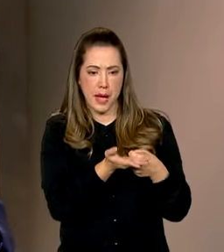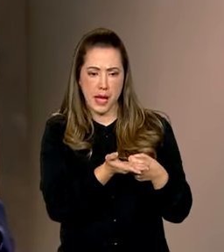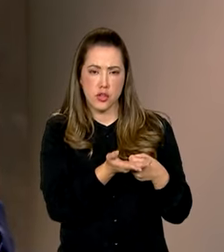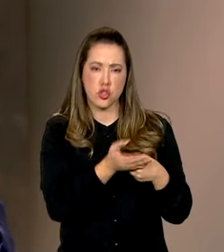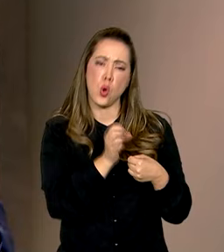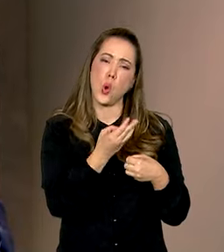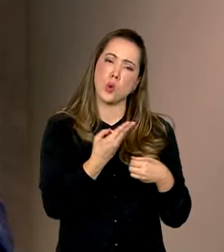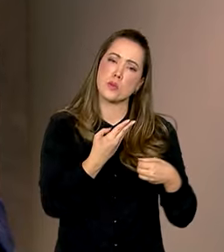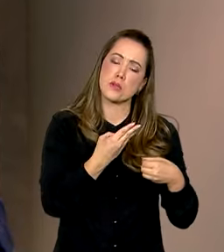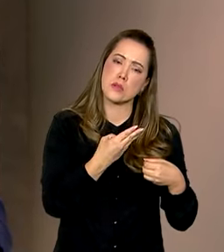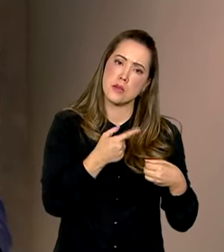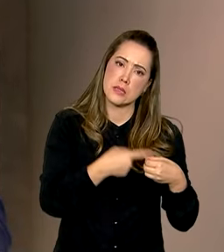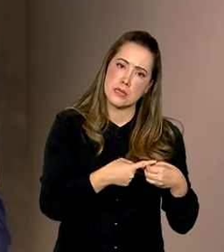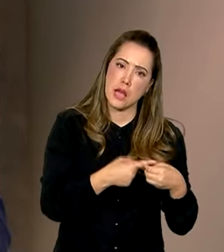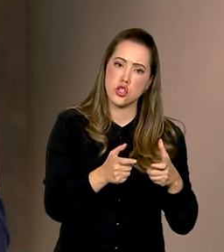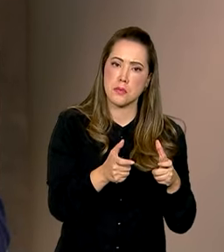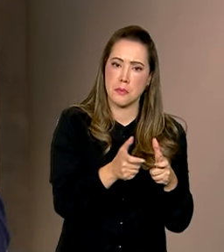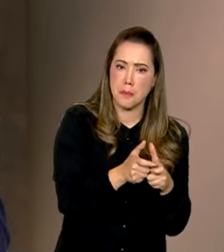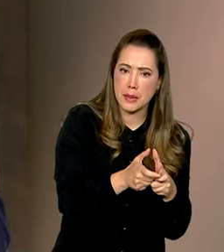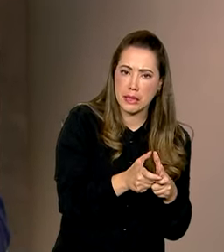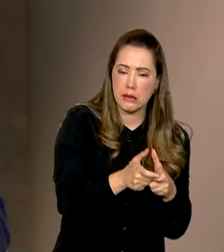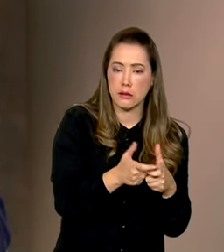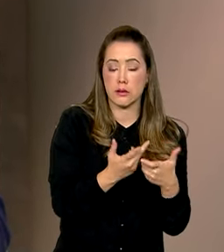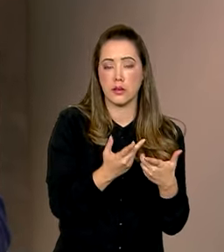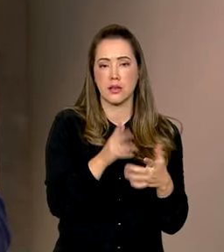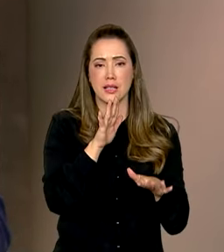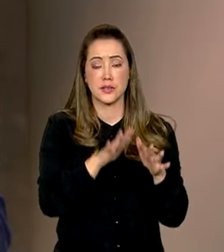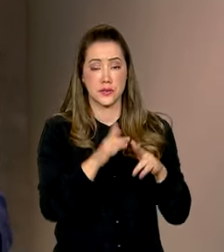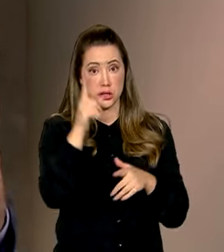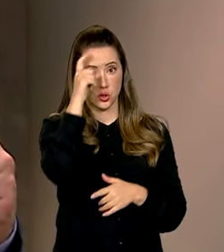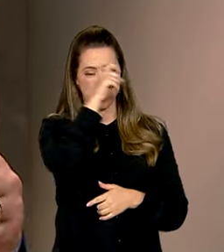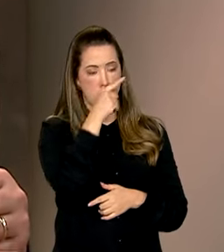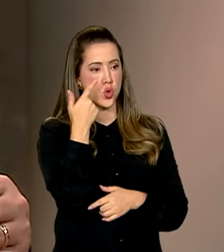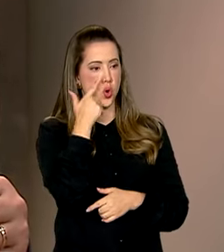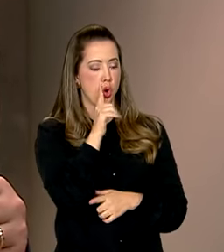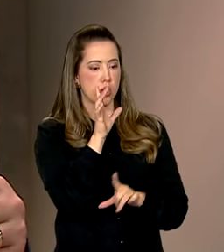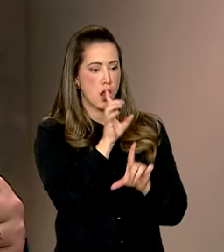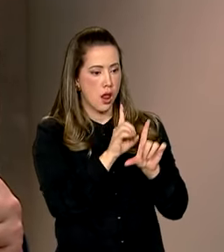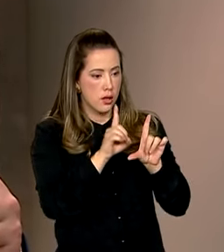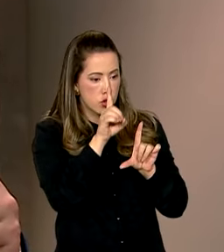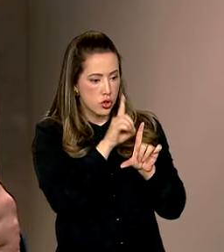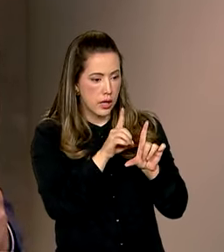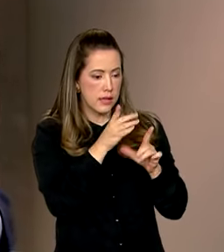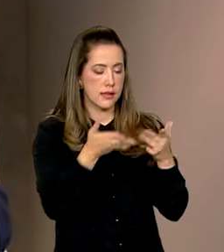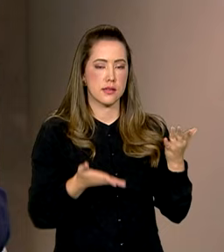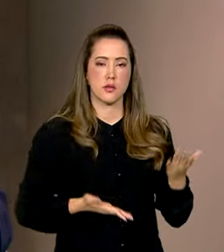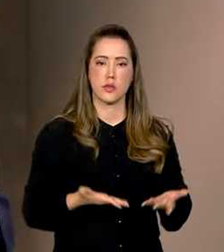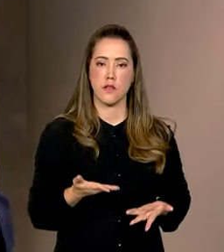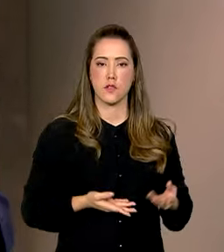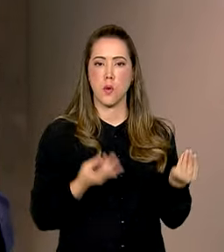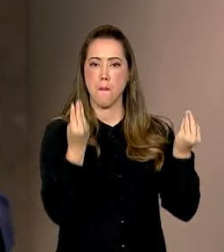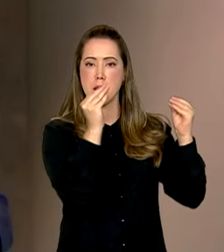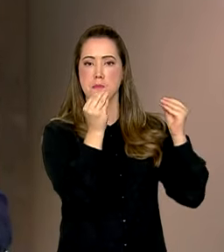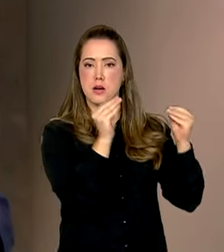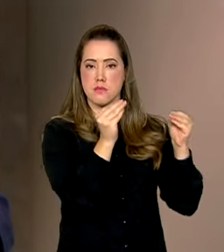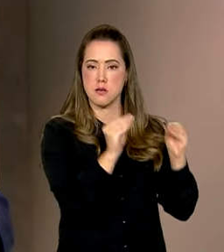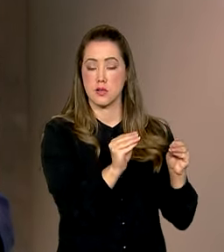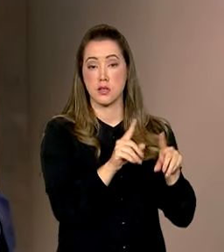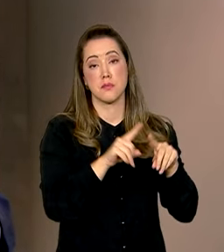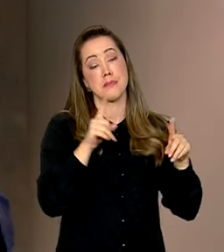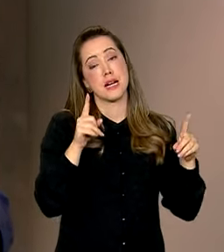dificuldade em realizar o projeto de digitalização dos seus serviços. Então, a